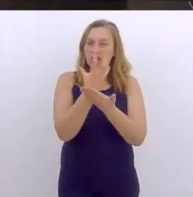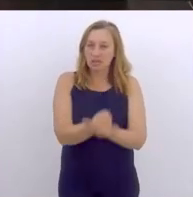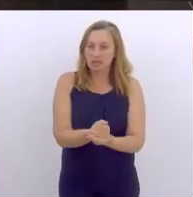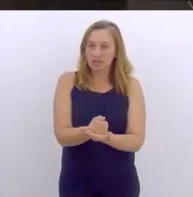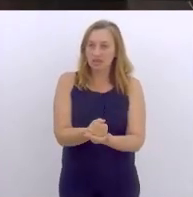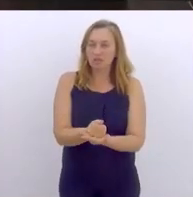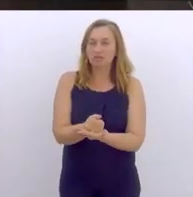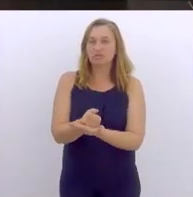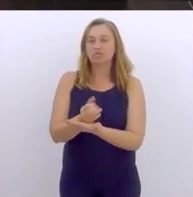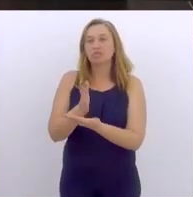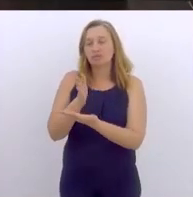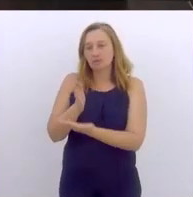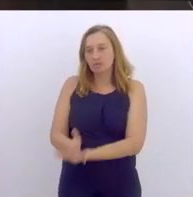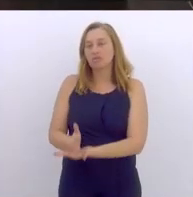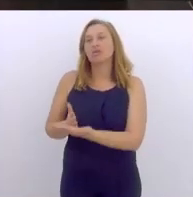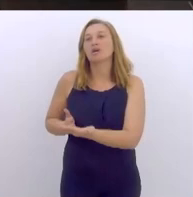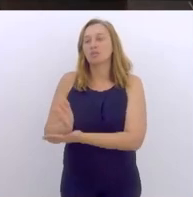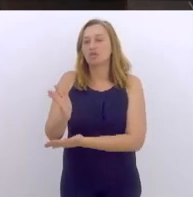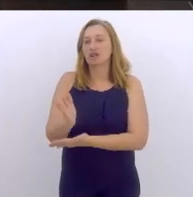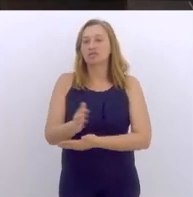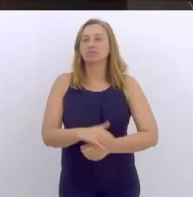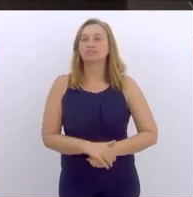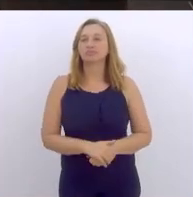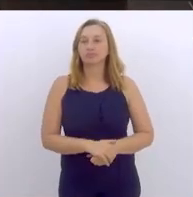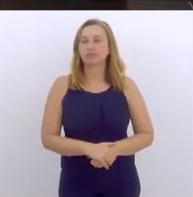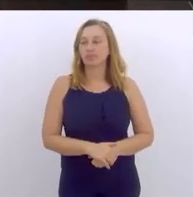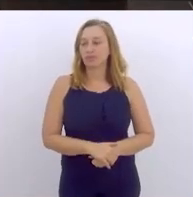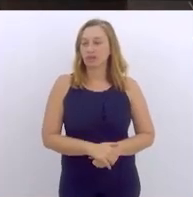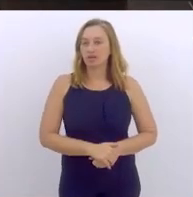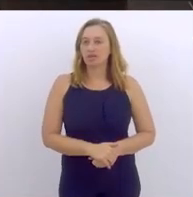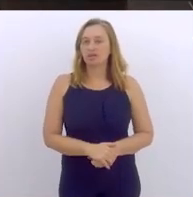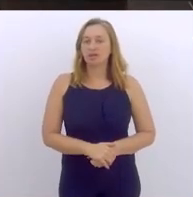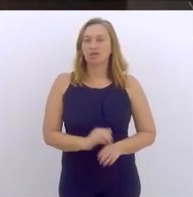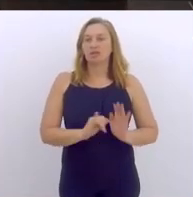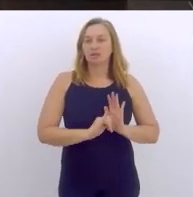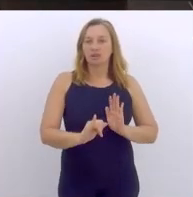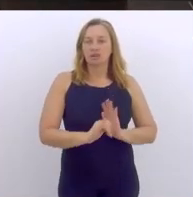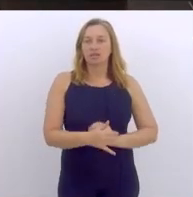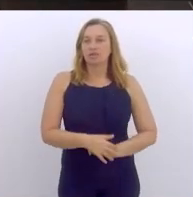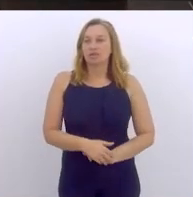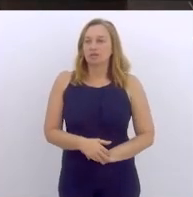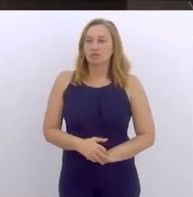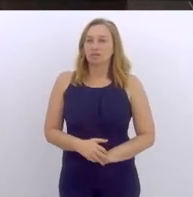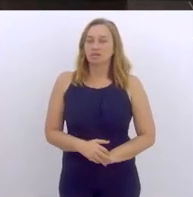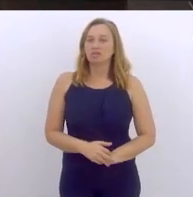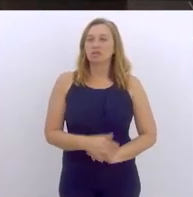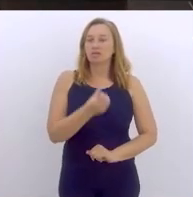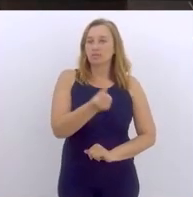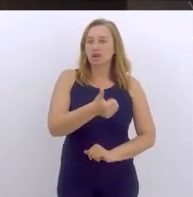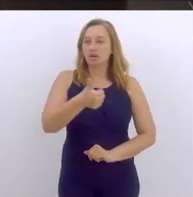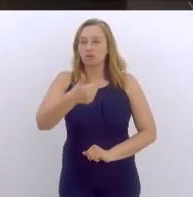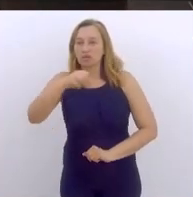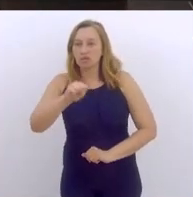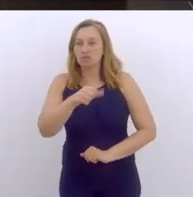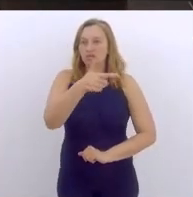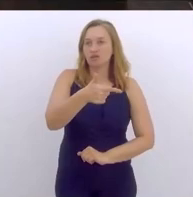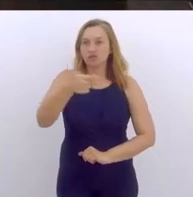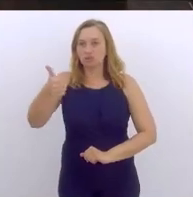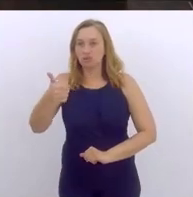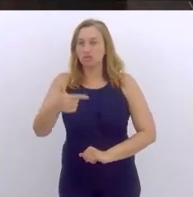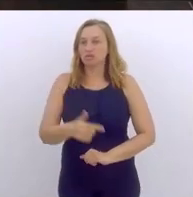aprovam permaneçam como estão aprovados, vai a autógrafo. O